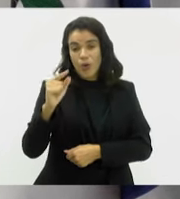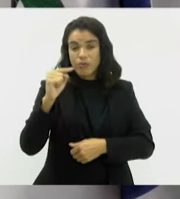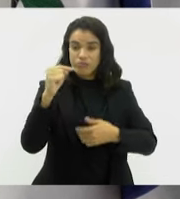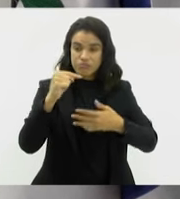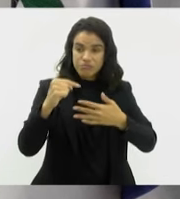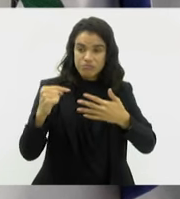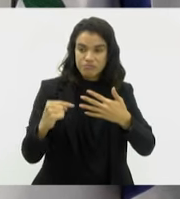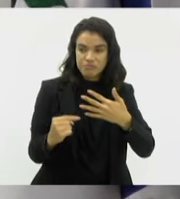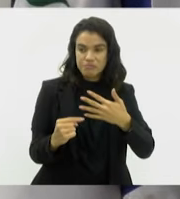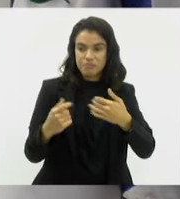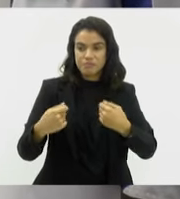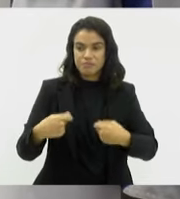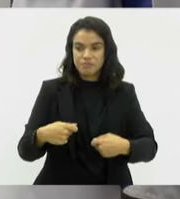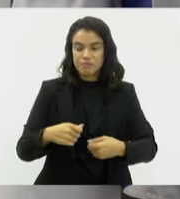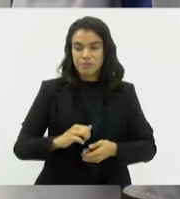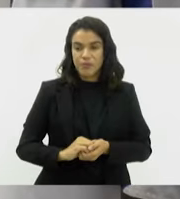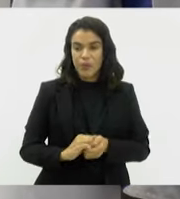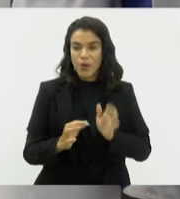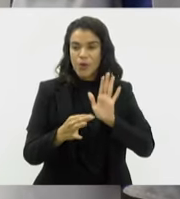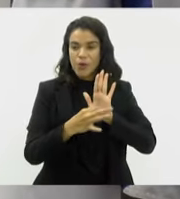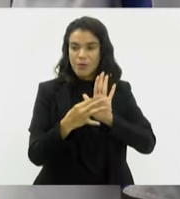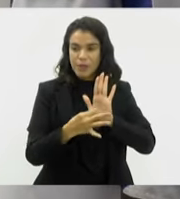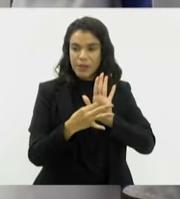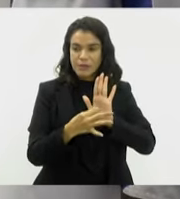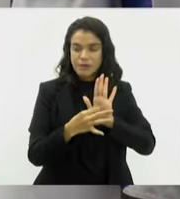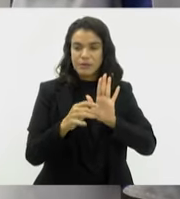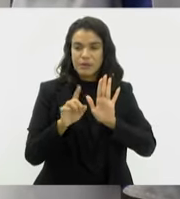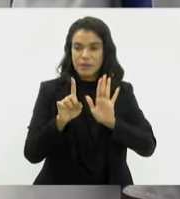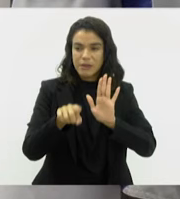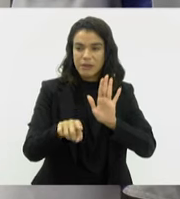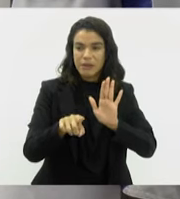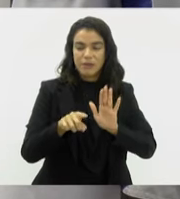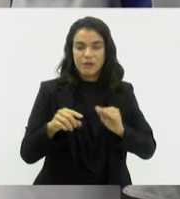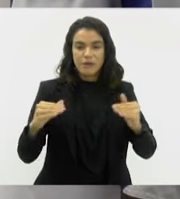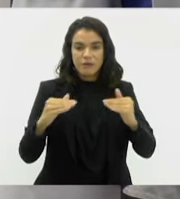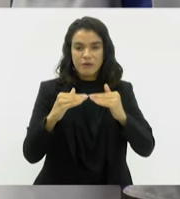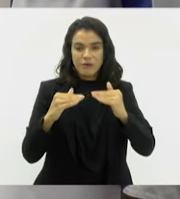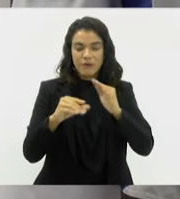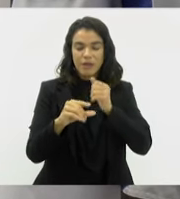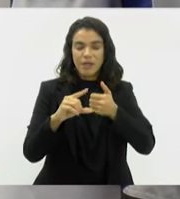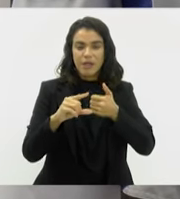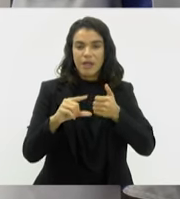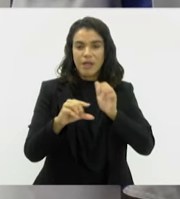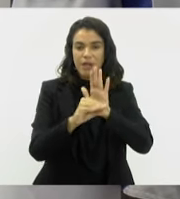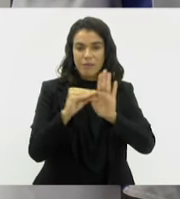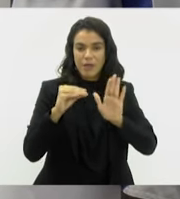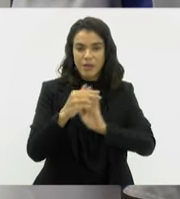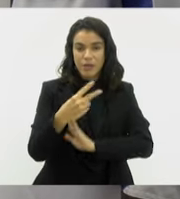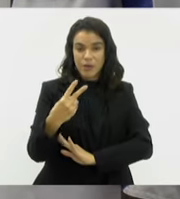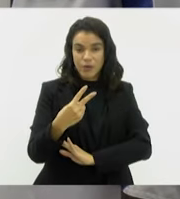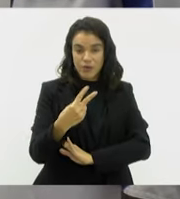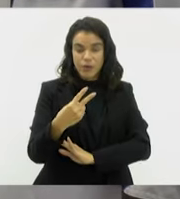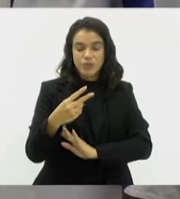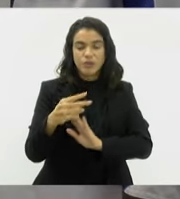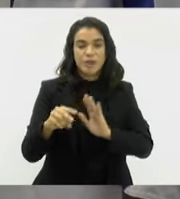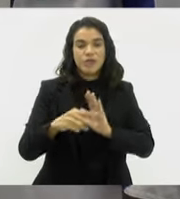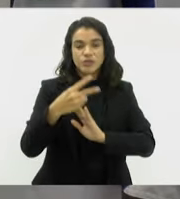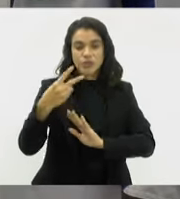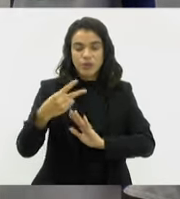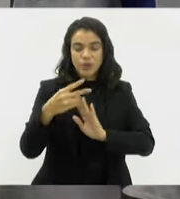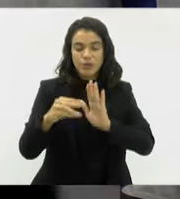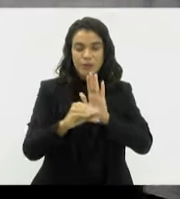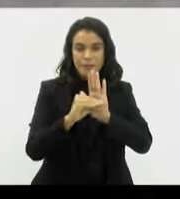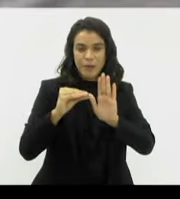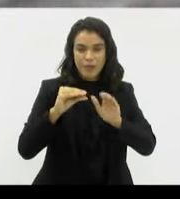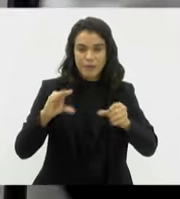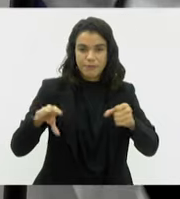providências. O parecer é favorável à emenda 2, favorável com subemenda aglutinativa às